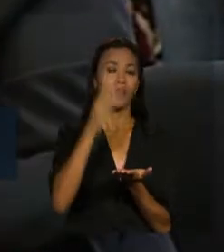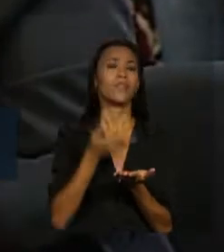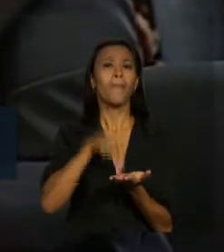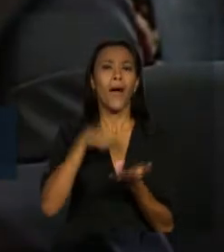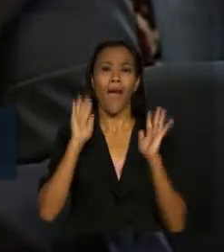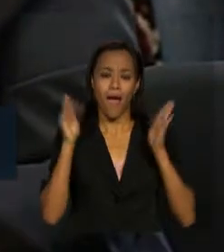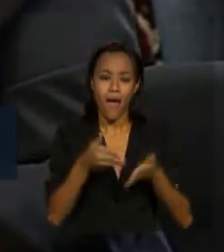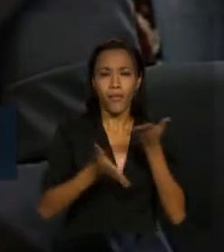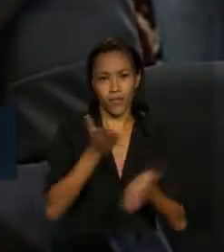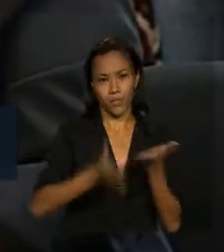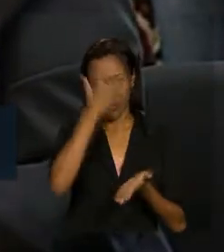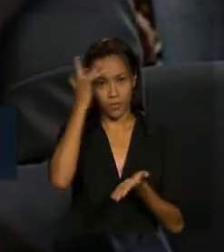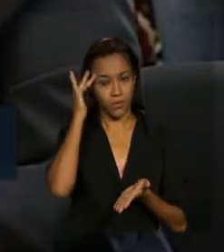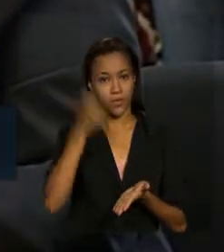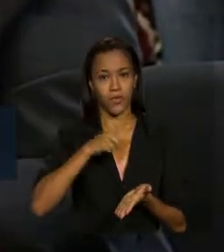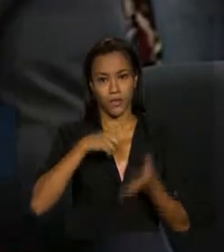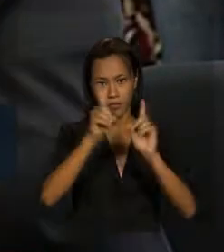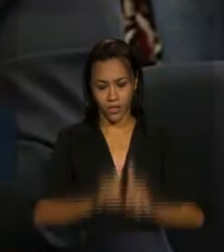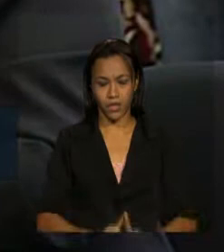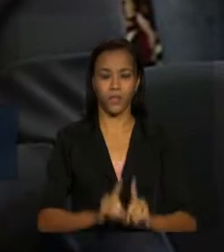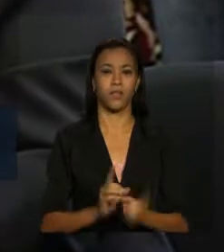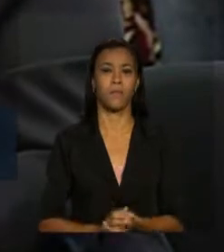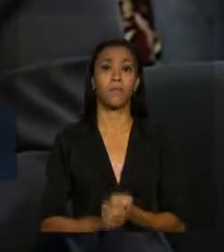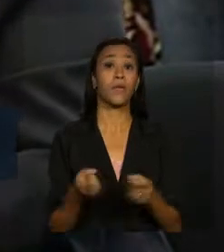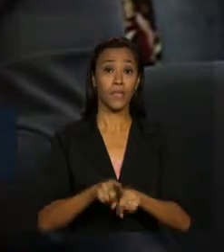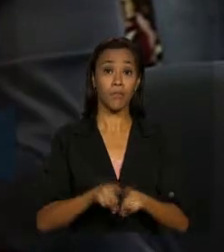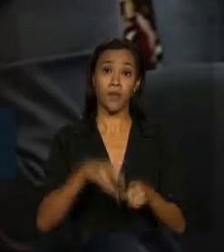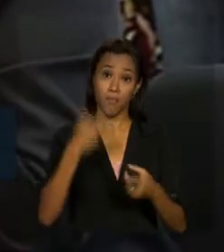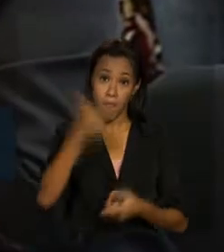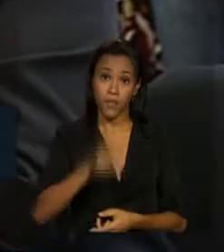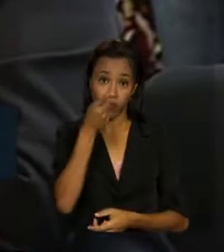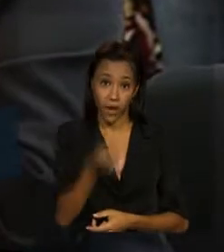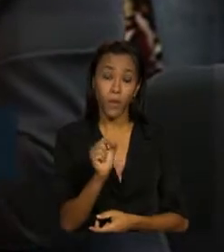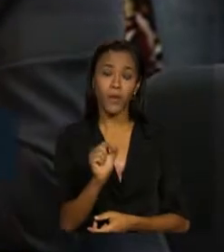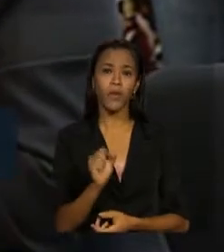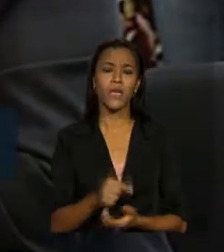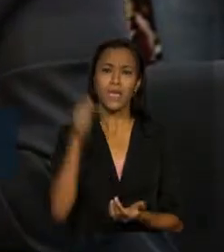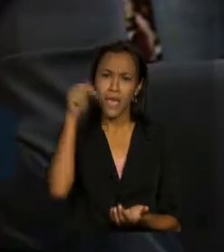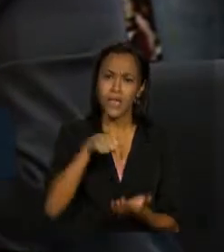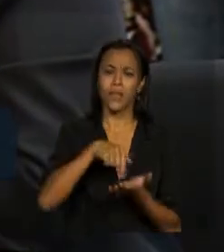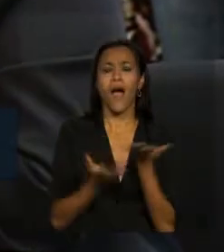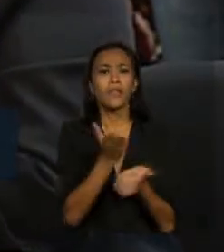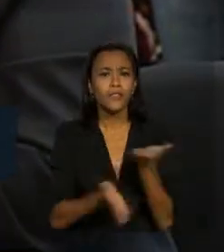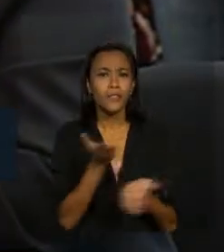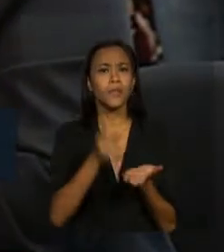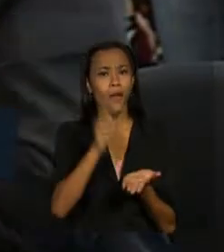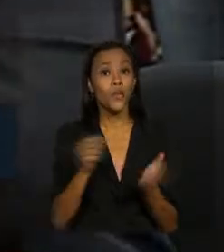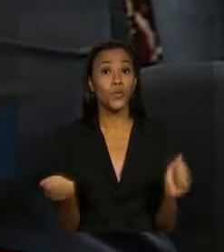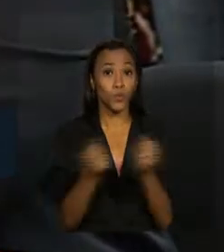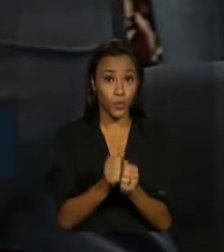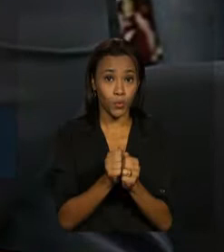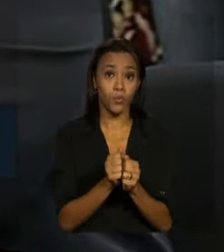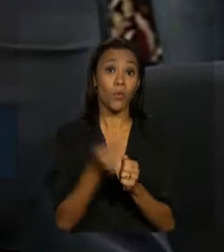para o atendimento exclusivo de pessoa com deficiência. Cabe também registrar que esse serviço ele está sendo ofertado